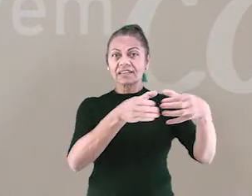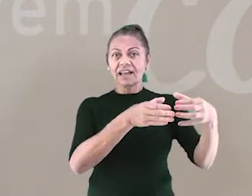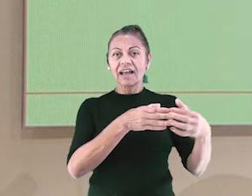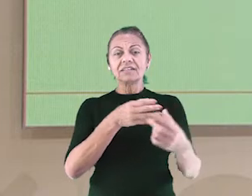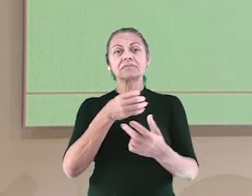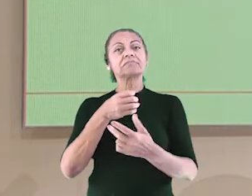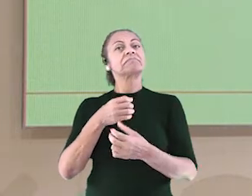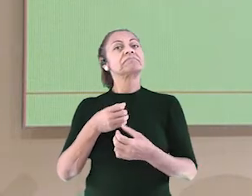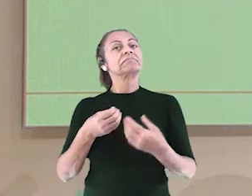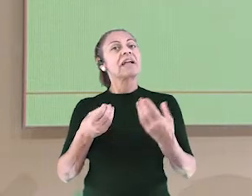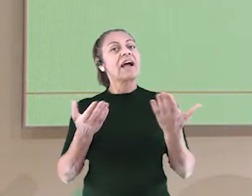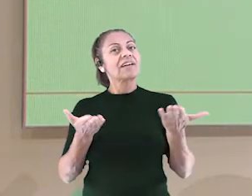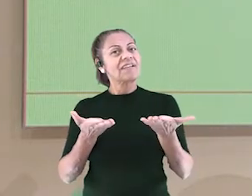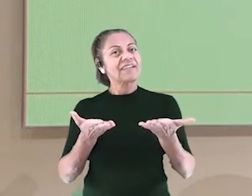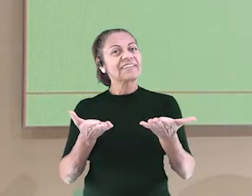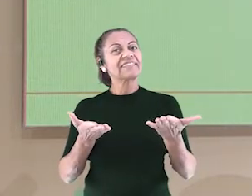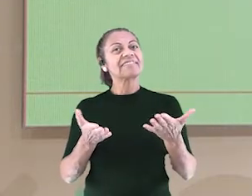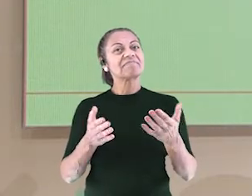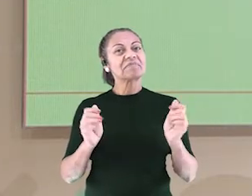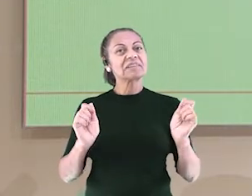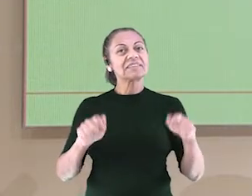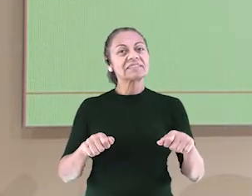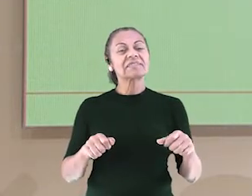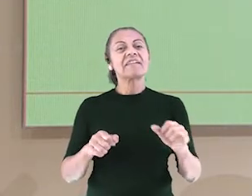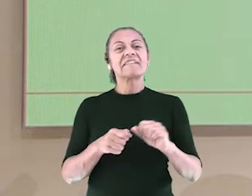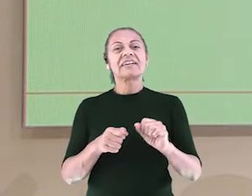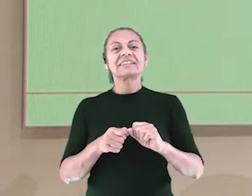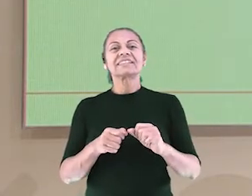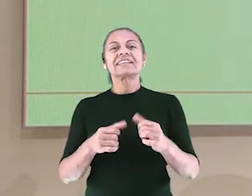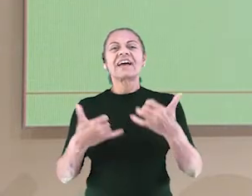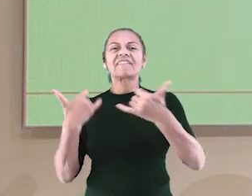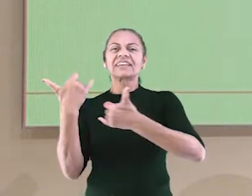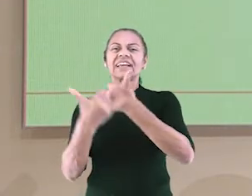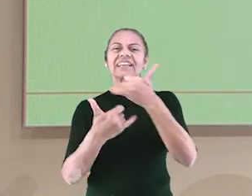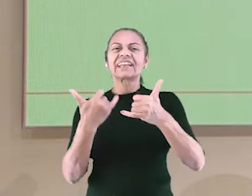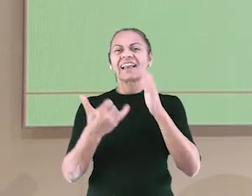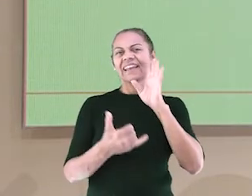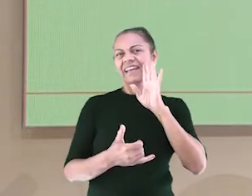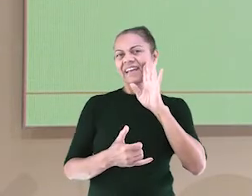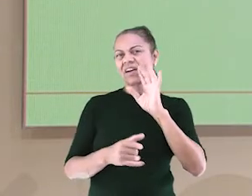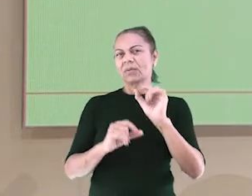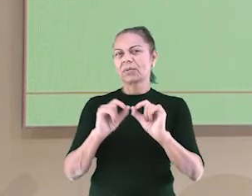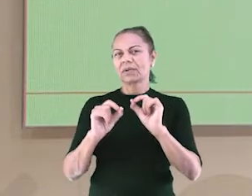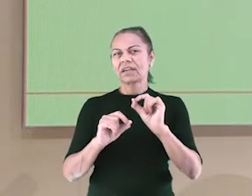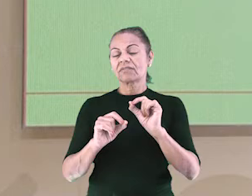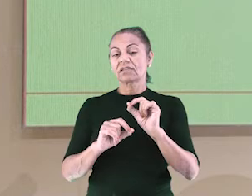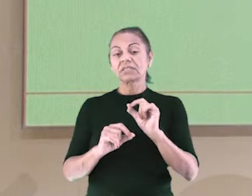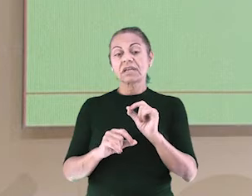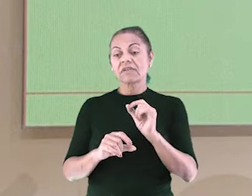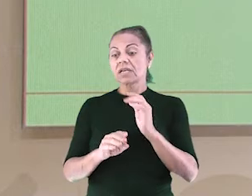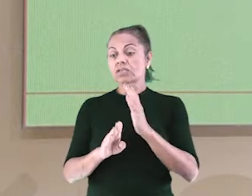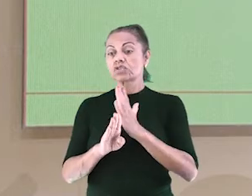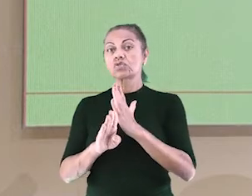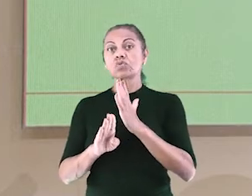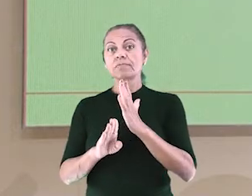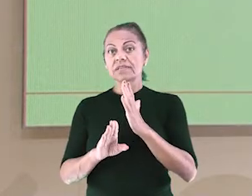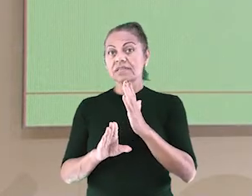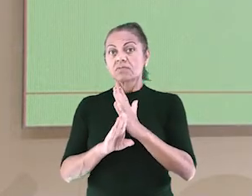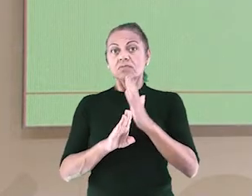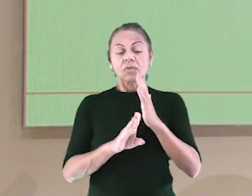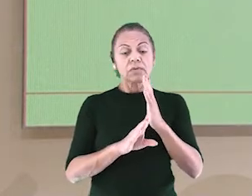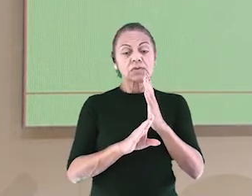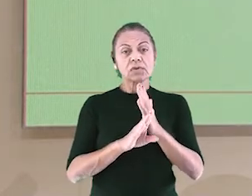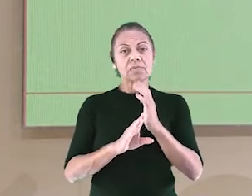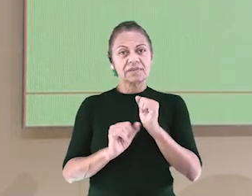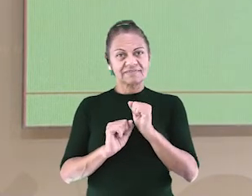tela. Agora que entendemos um pouco mais sobre a importância dos diferentes papéis dentro de uma sociedade, podemos fazer